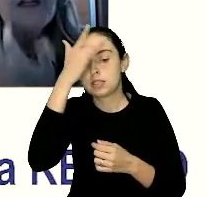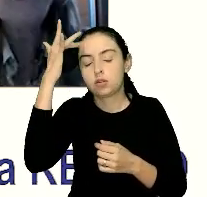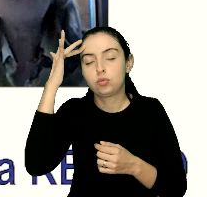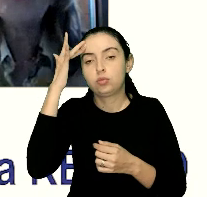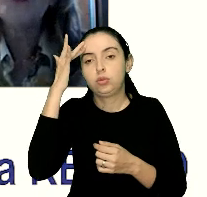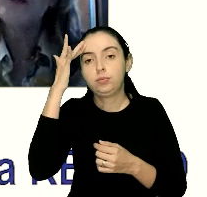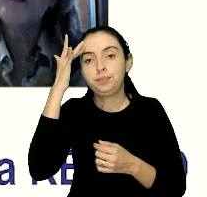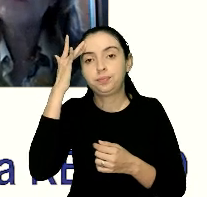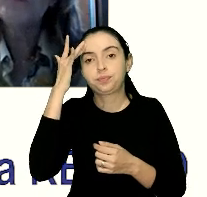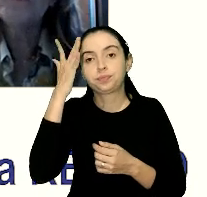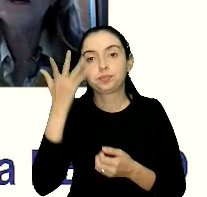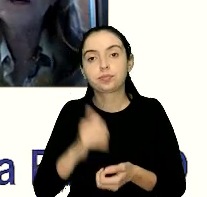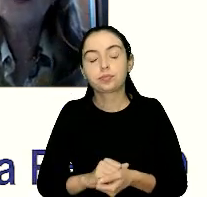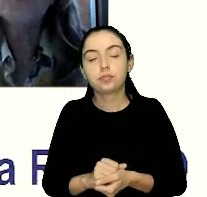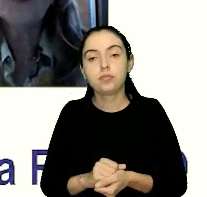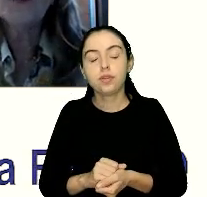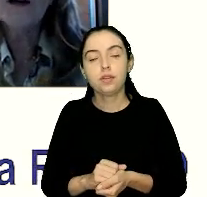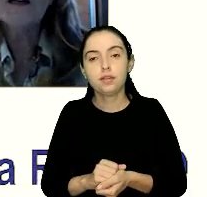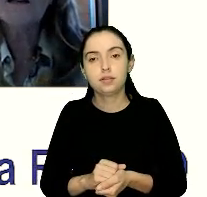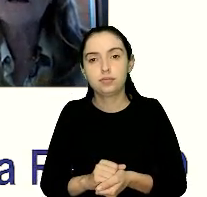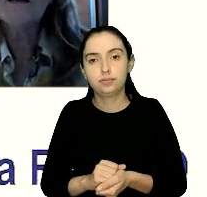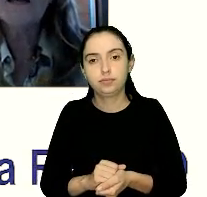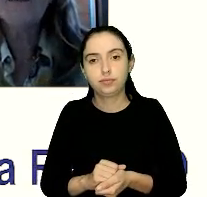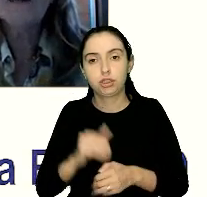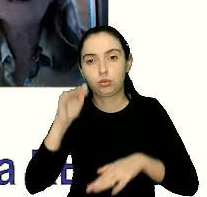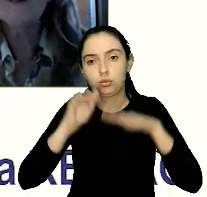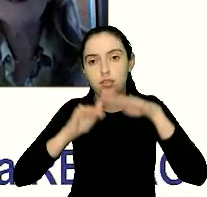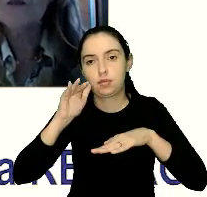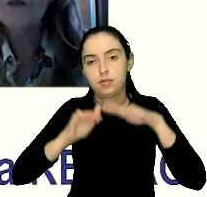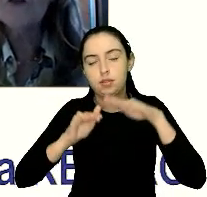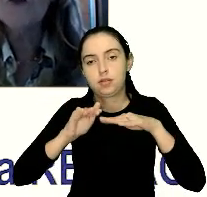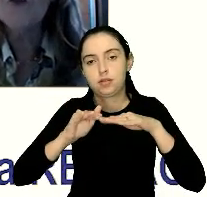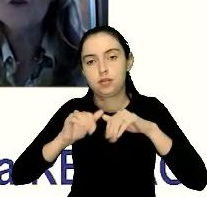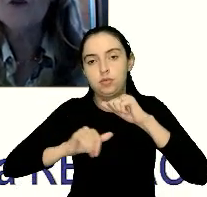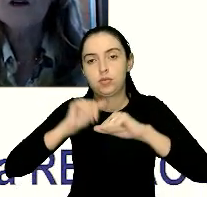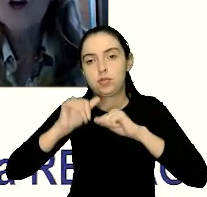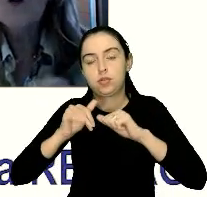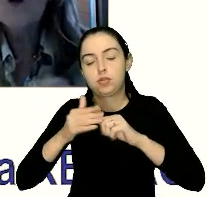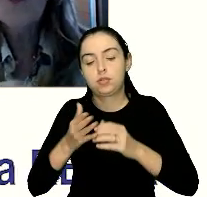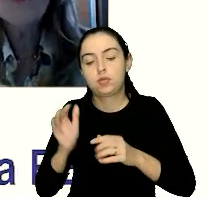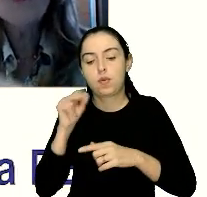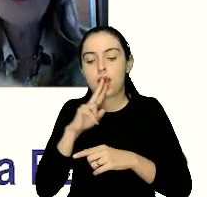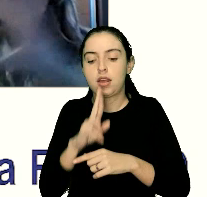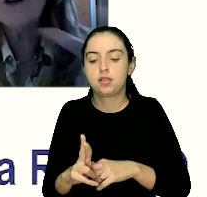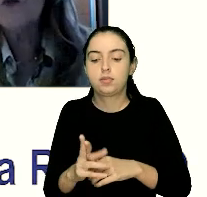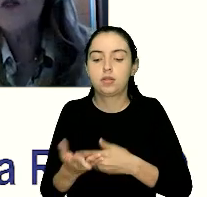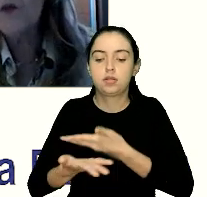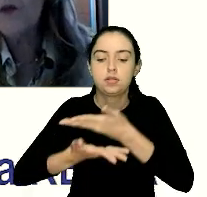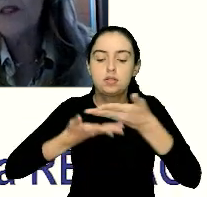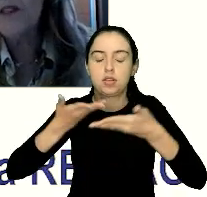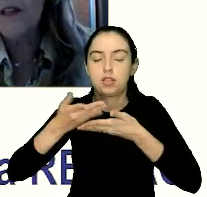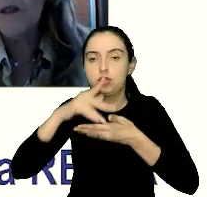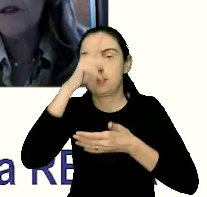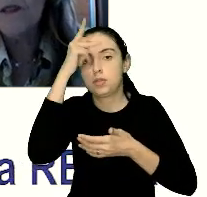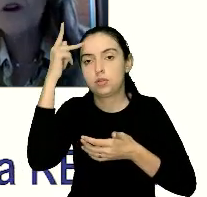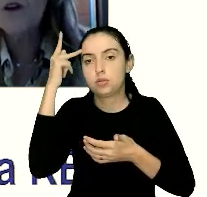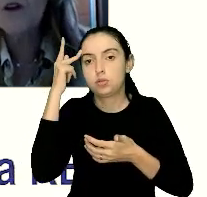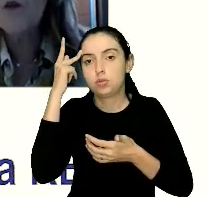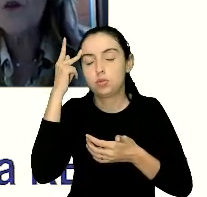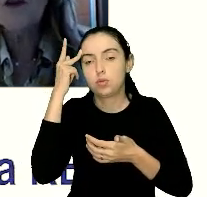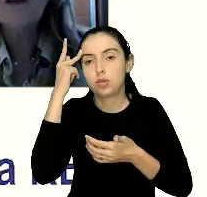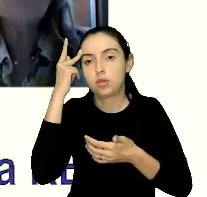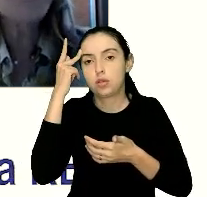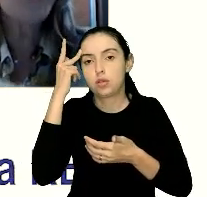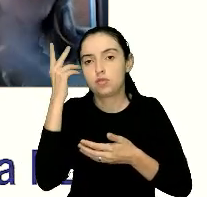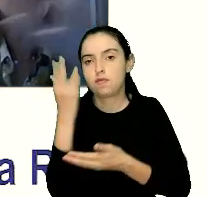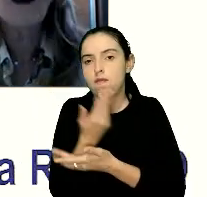seria um equilíbrio dinâmico que vai resultar da interação da pessoa com os seus vários ecossistemas, não